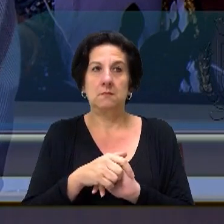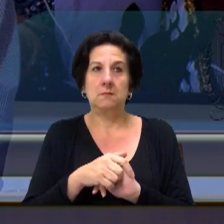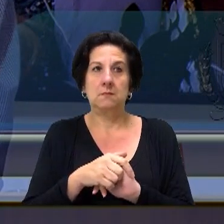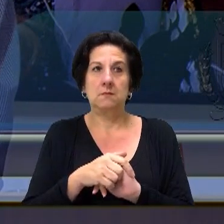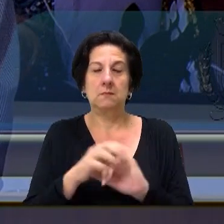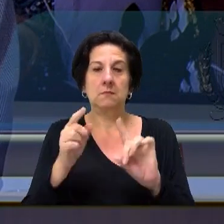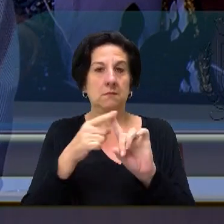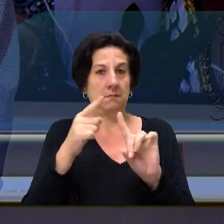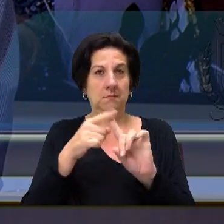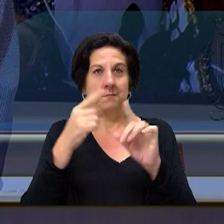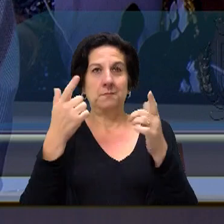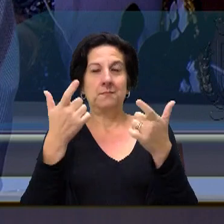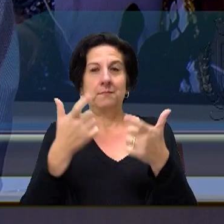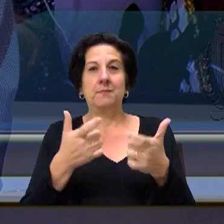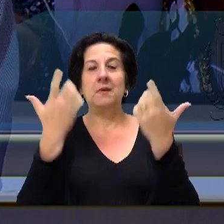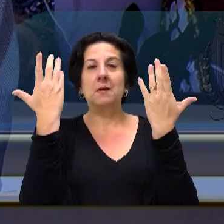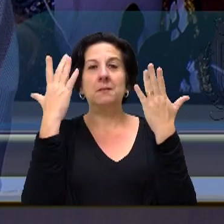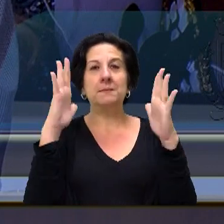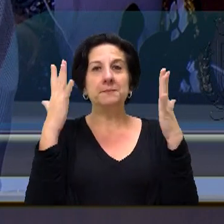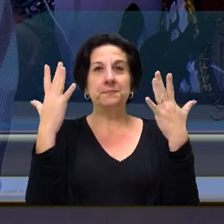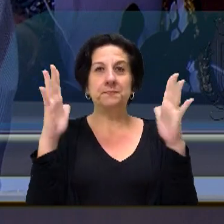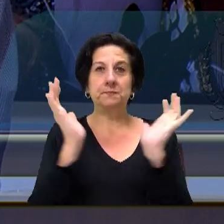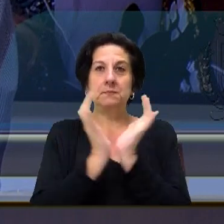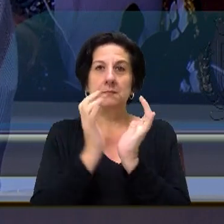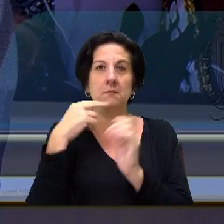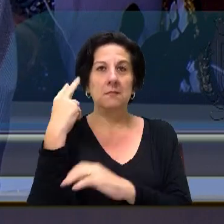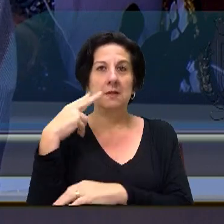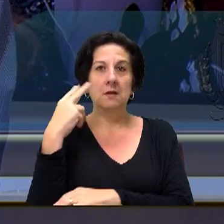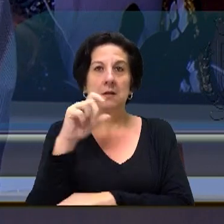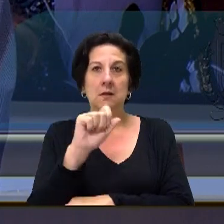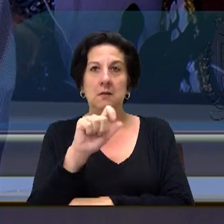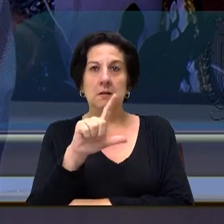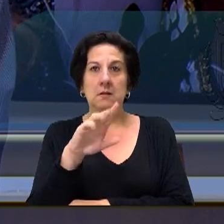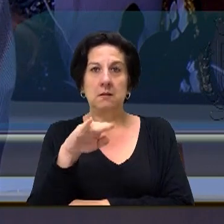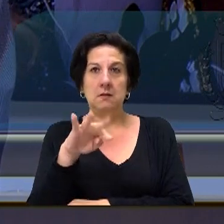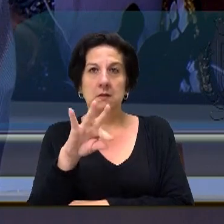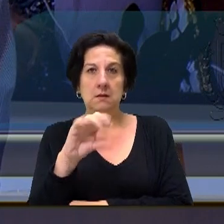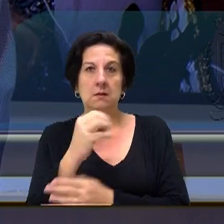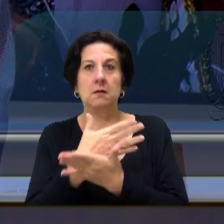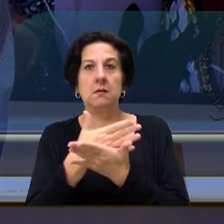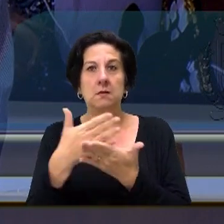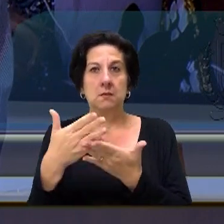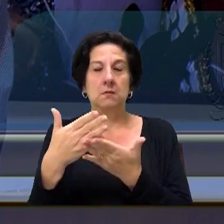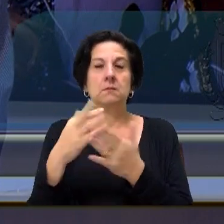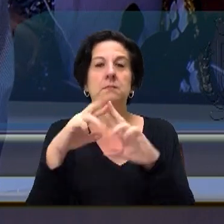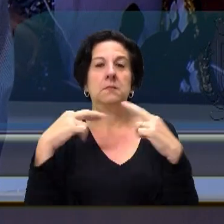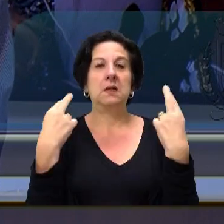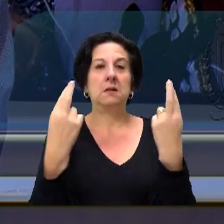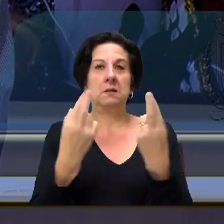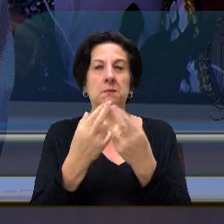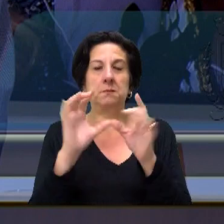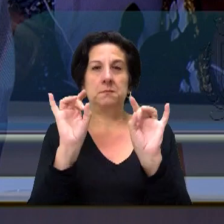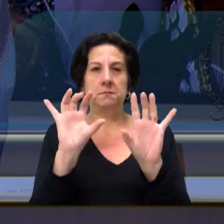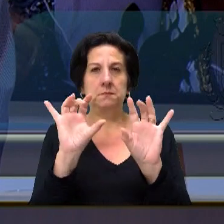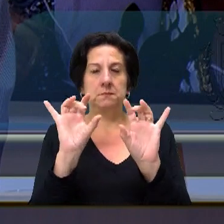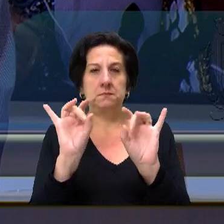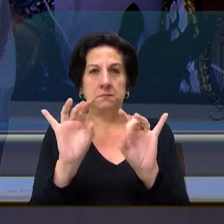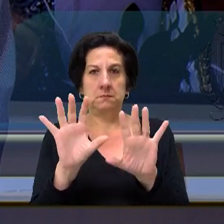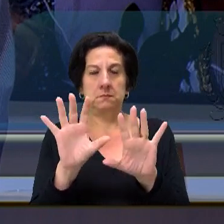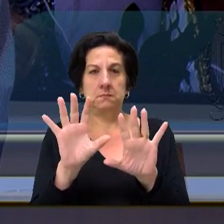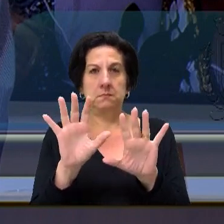Em primeiro lugar, parabenizar o colega vereador Alberto pela iniciativa da reunião especial, mais do